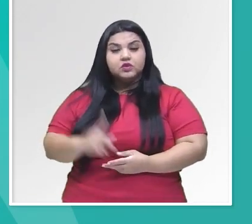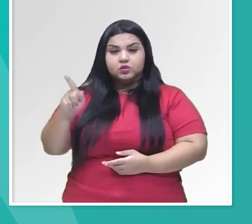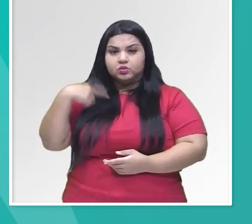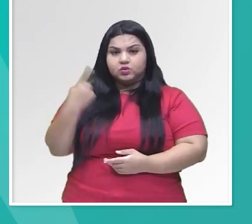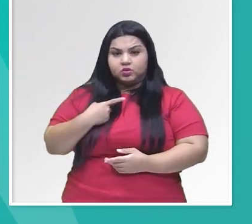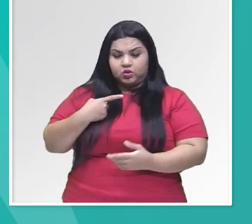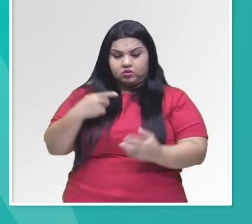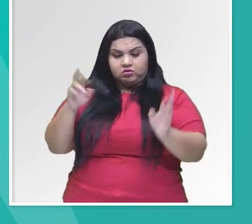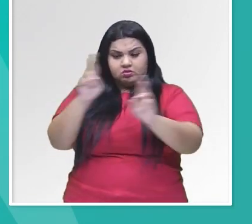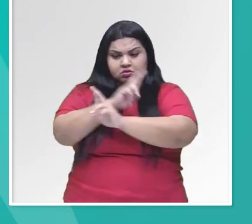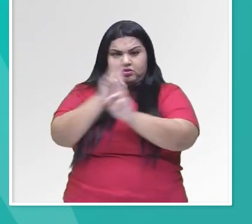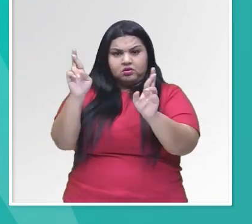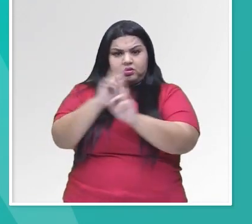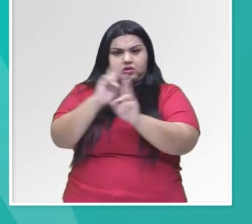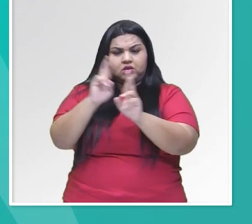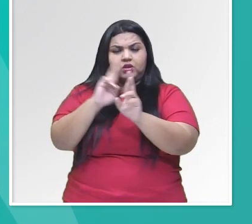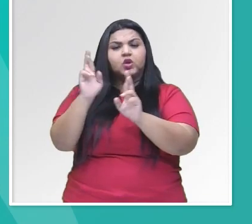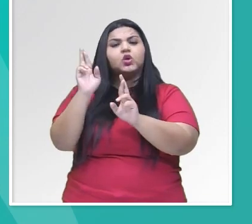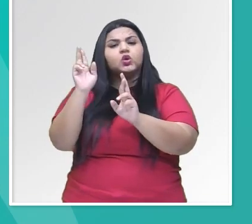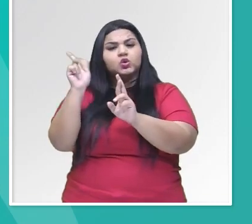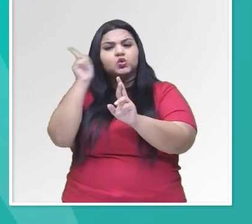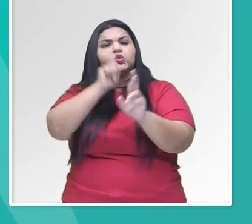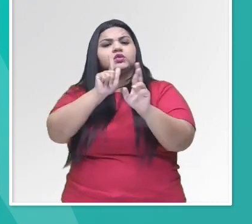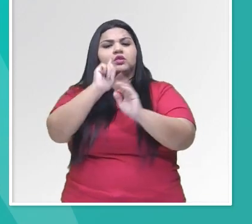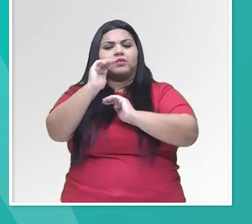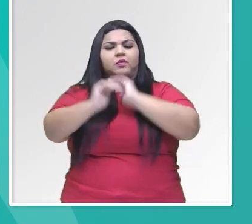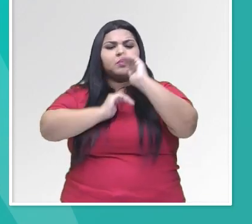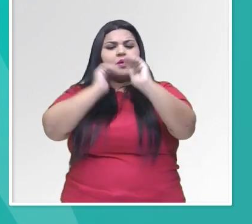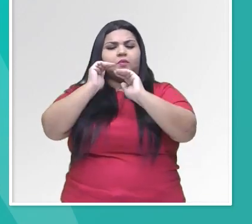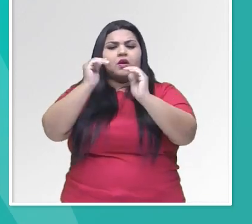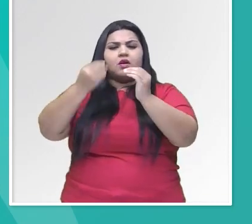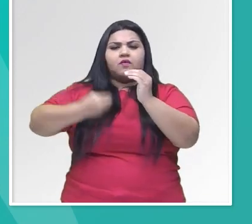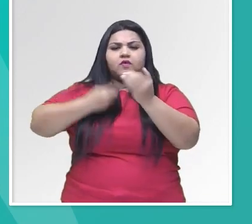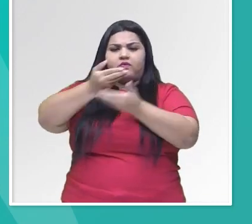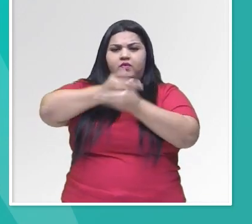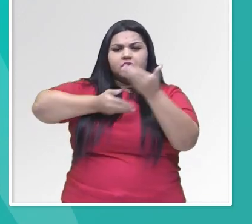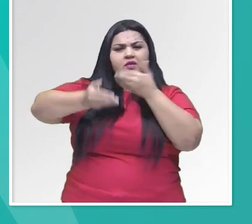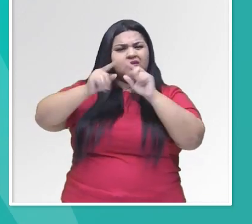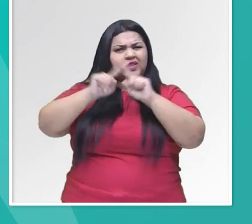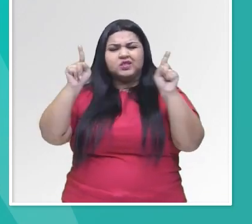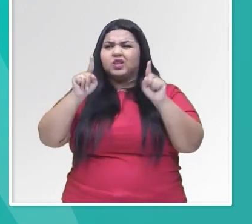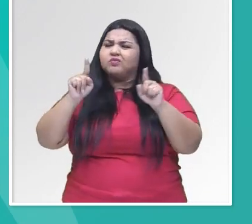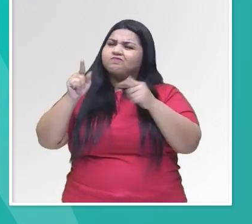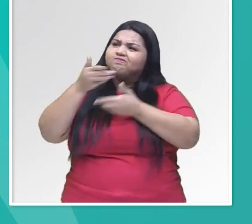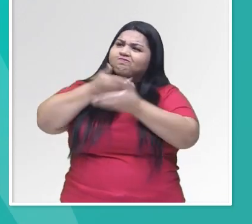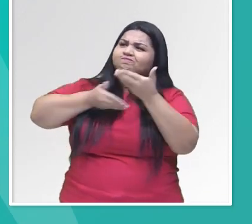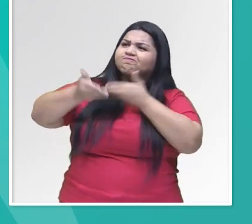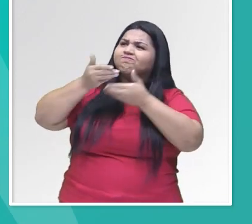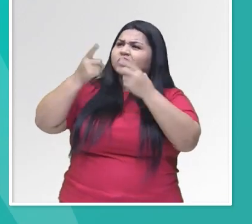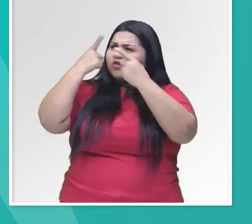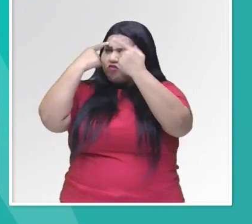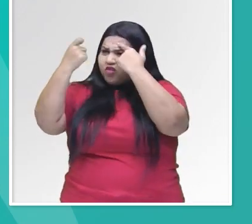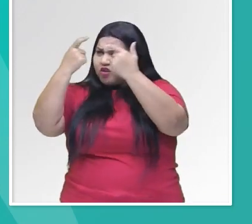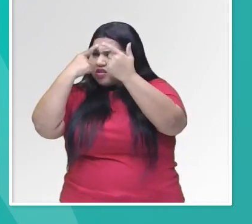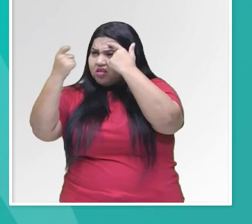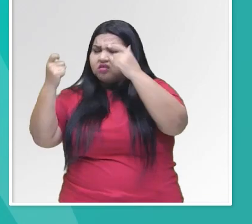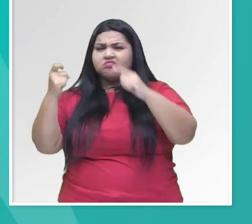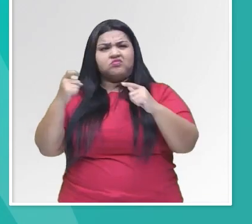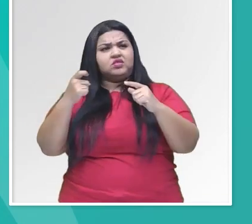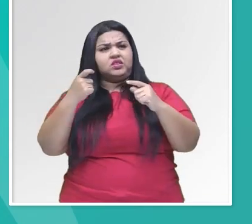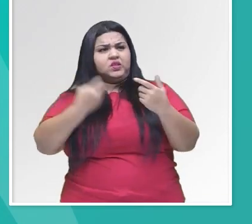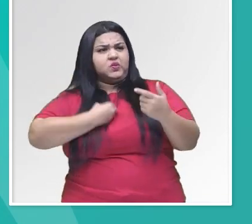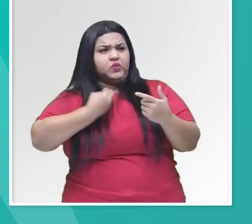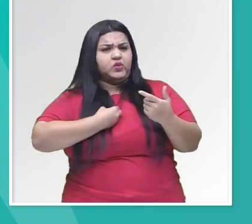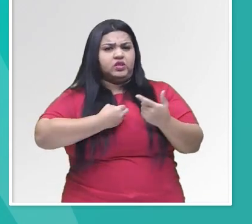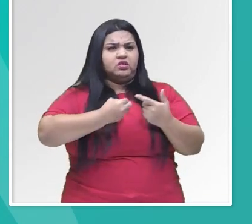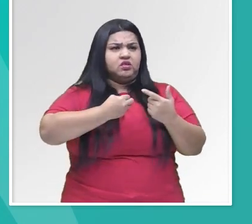nesta relação, nós construímos a convivência. Mas, gente, não é aquela convivência da violência, não é aquela convivência